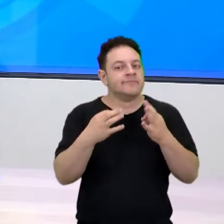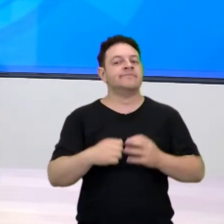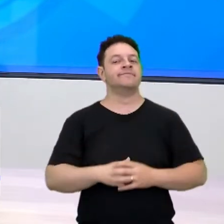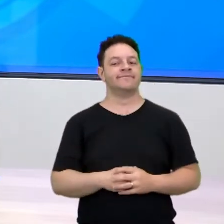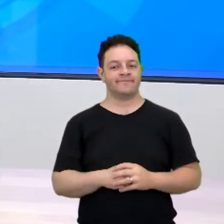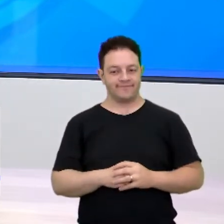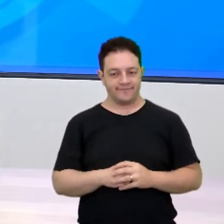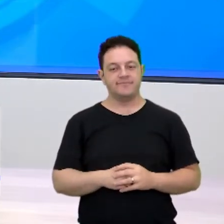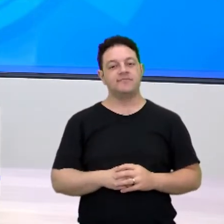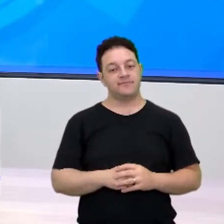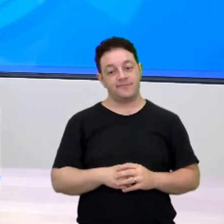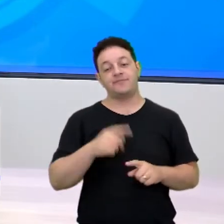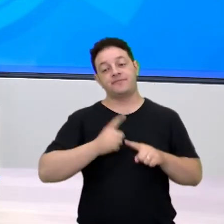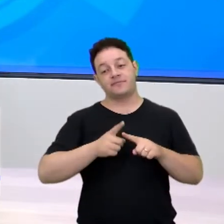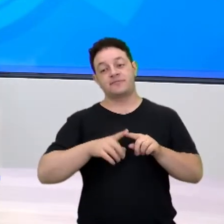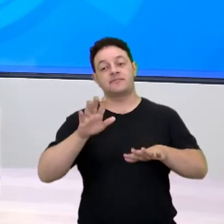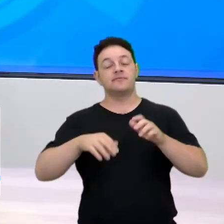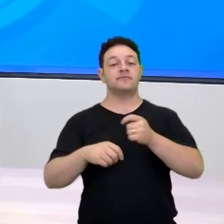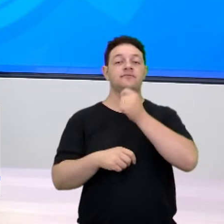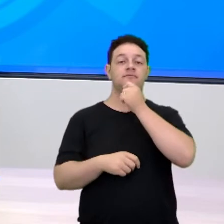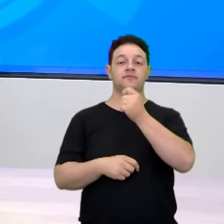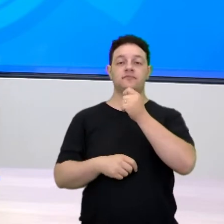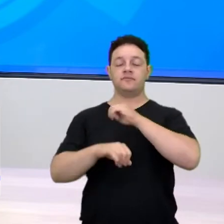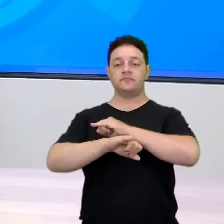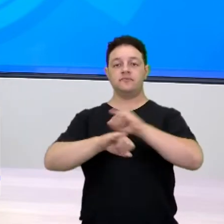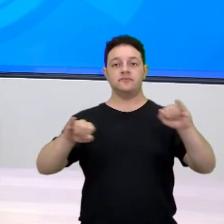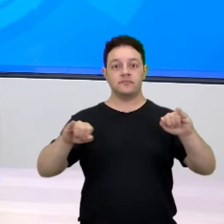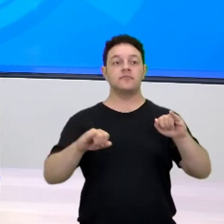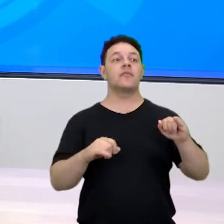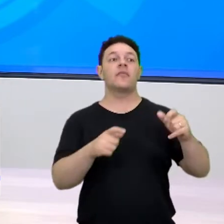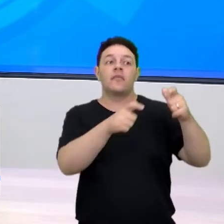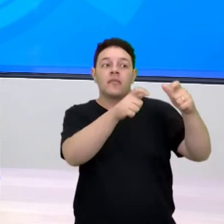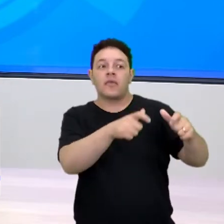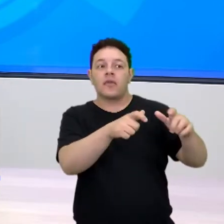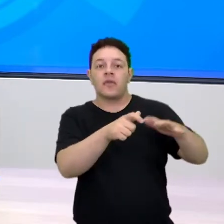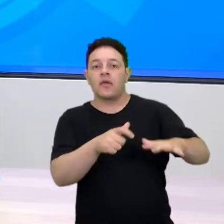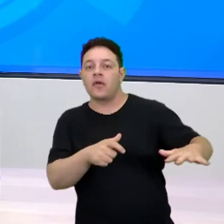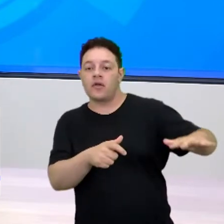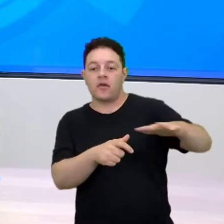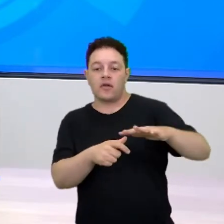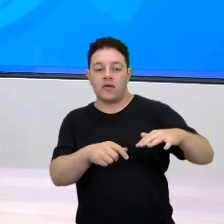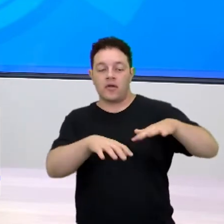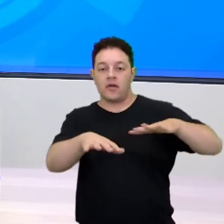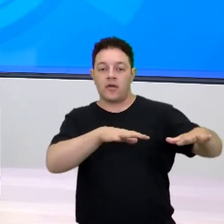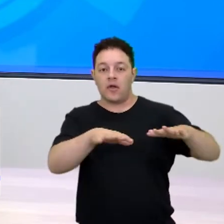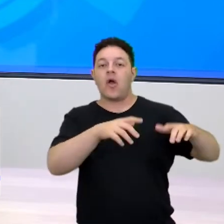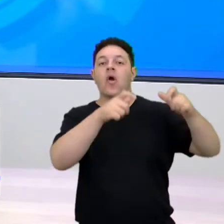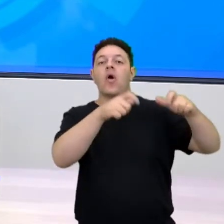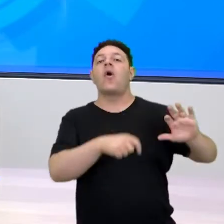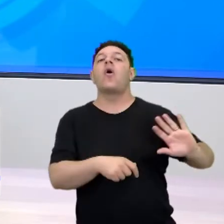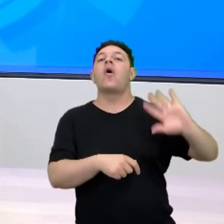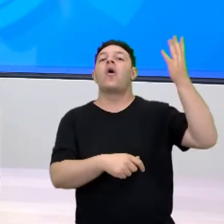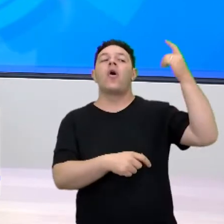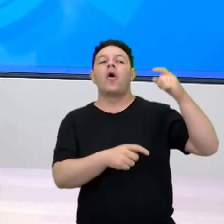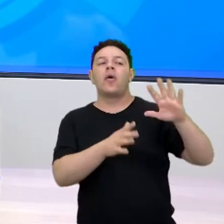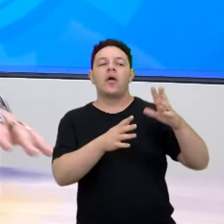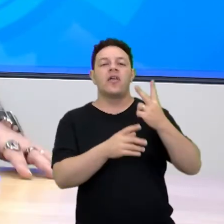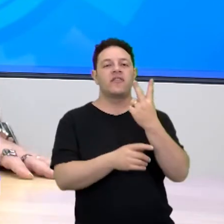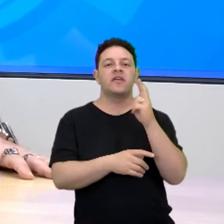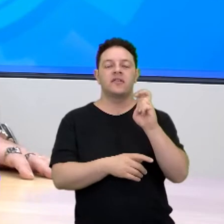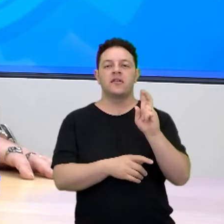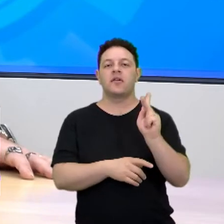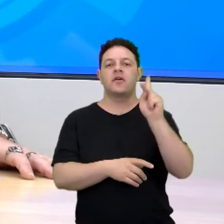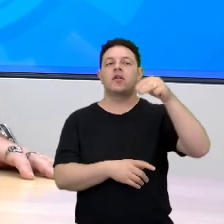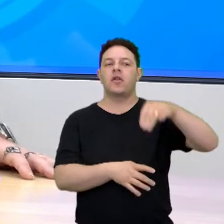bastante atenção, né, quando acontece uma reportagem e fala que o epicentro, né, do terremoto aconteceu aí a 25 quilômetros